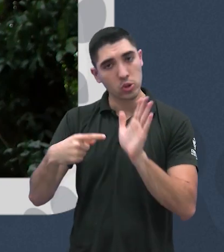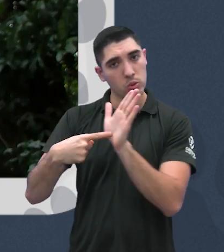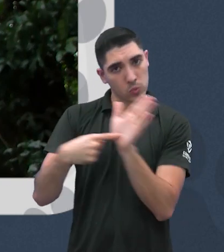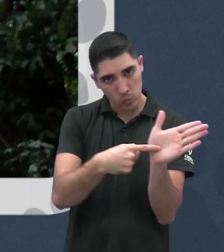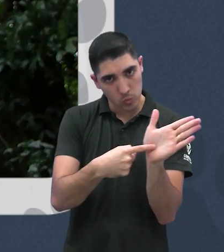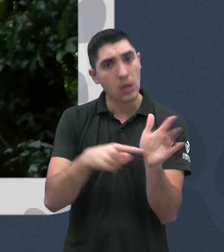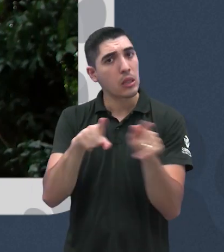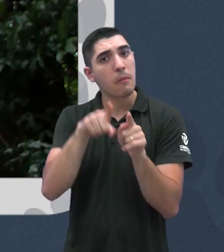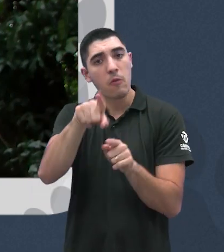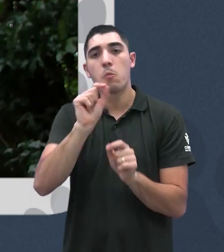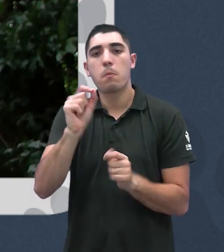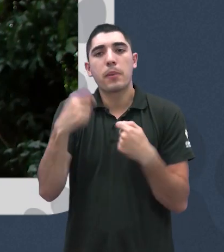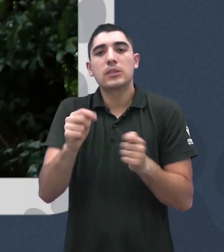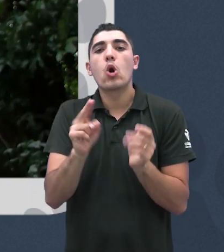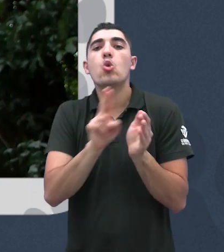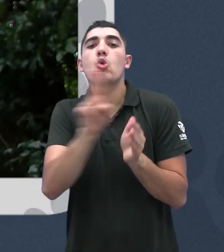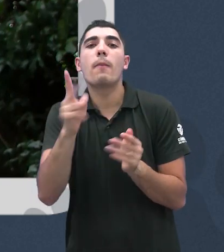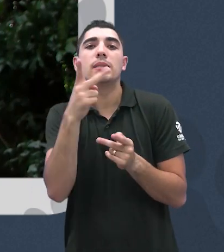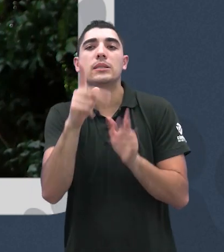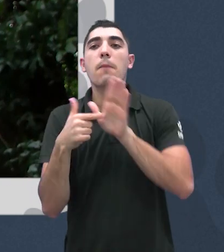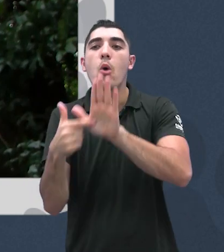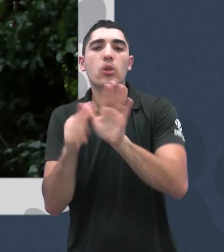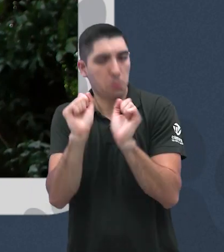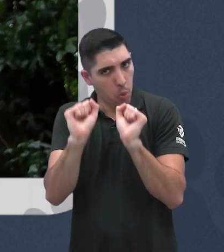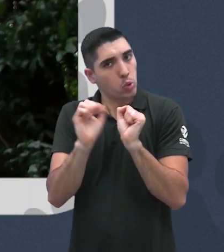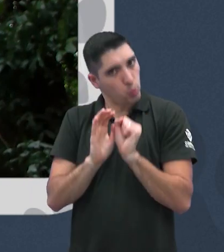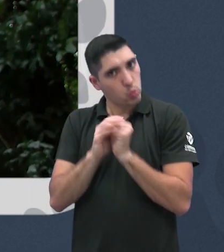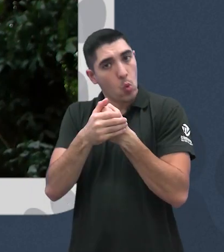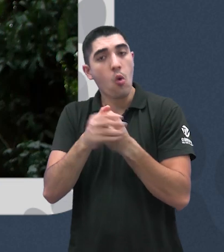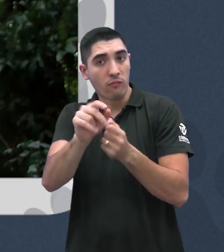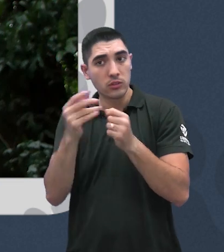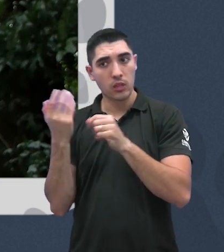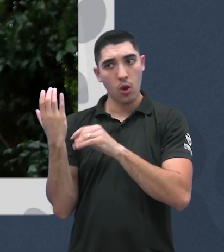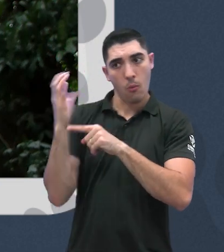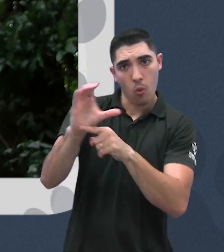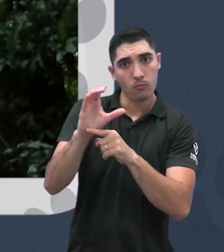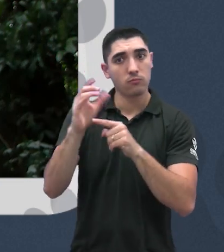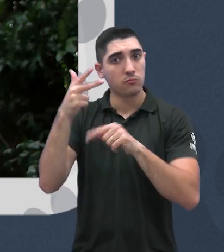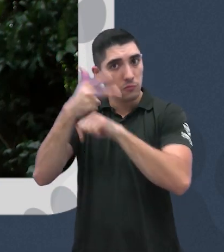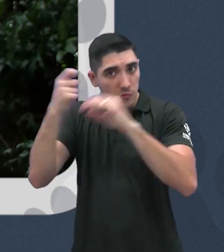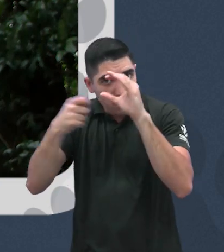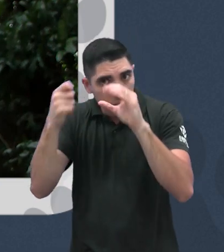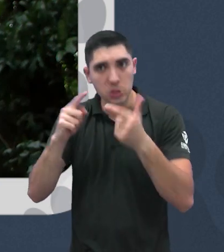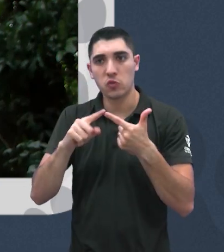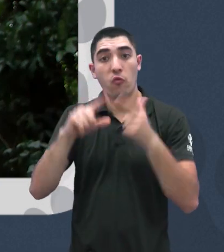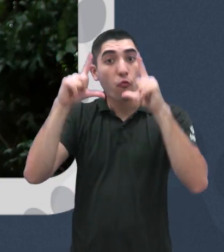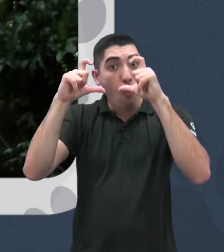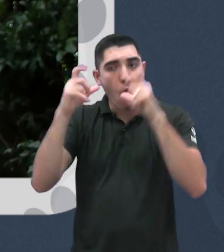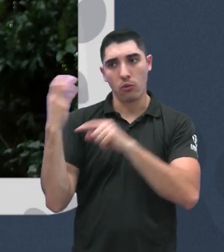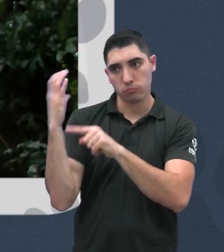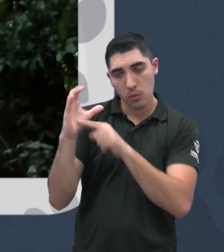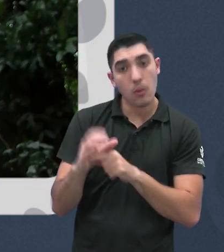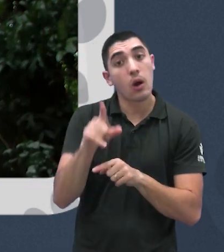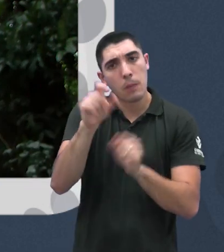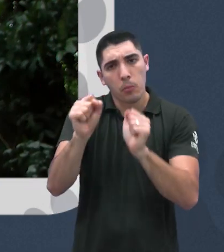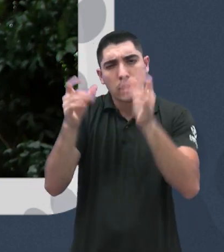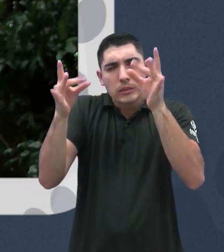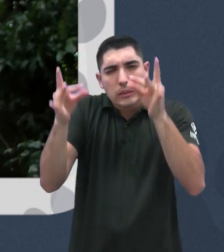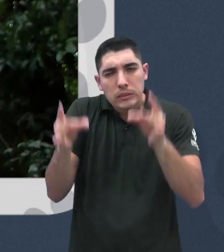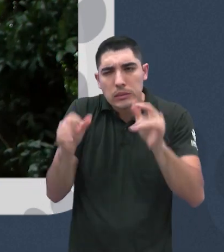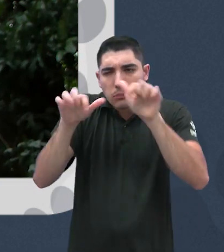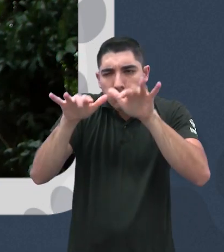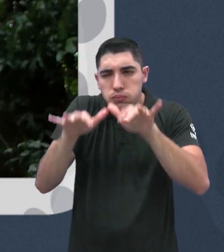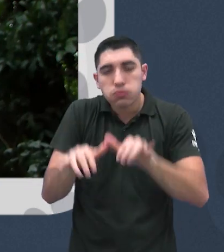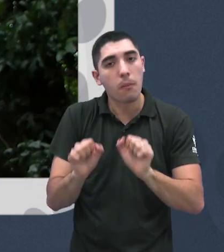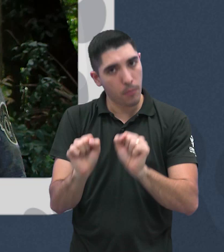possível fazer até de forma anônima, anexar vídeos, imagens, descrever lá de forma detalhada, que a gente também